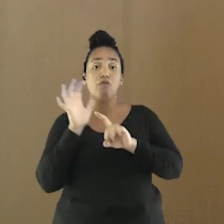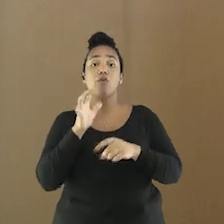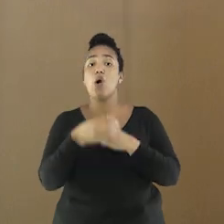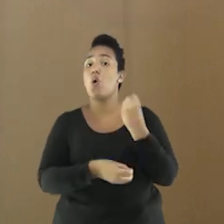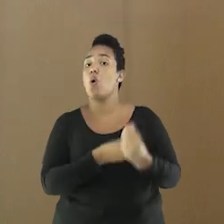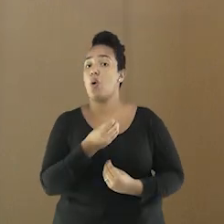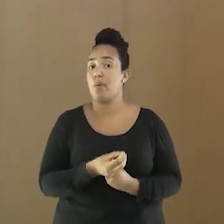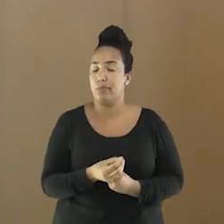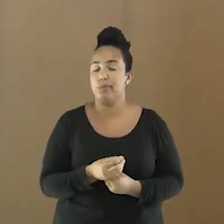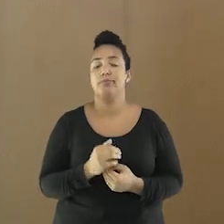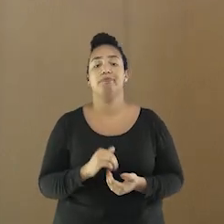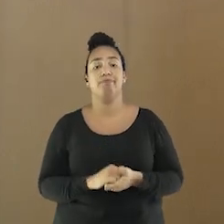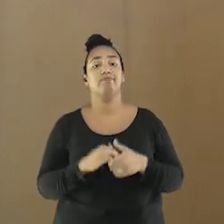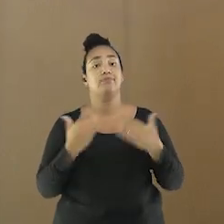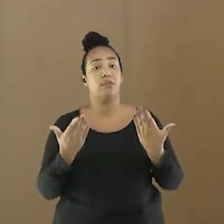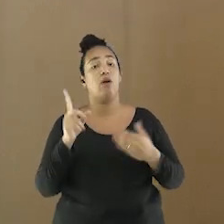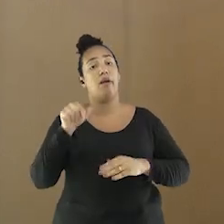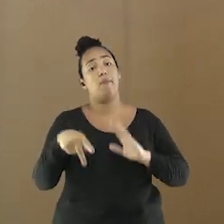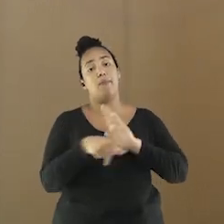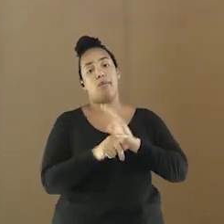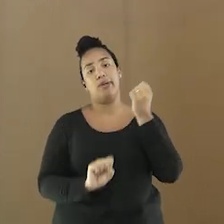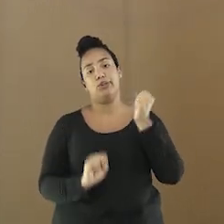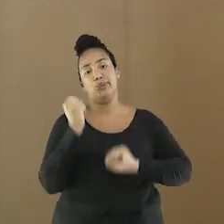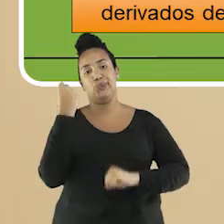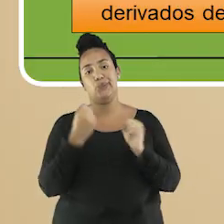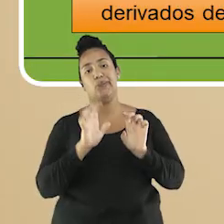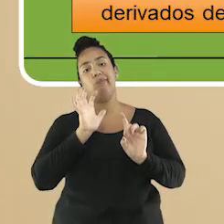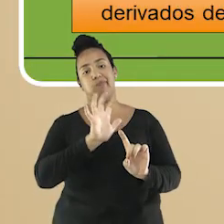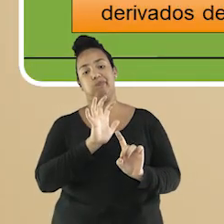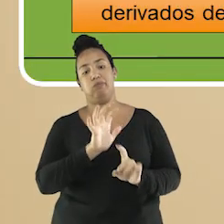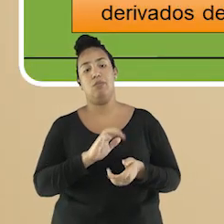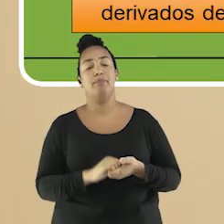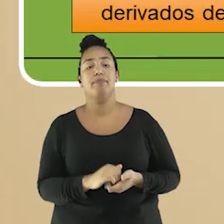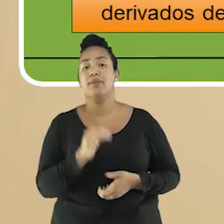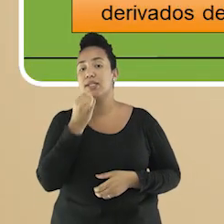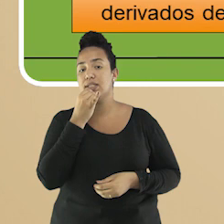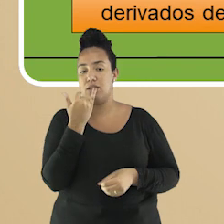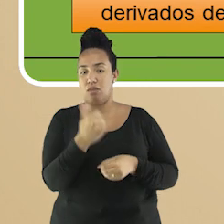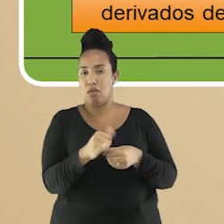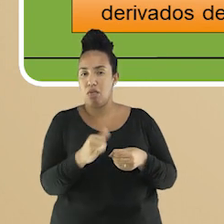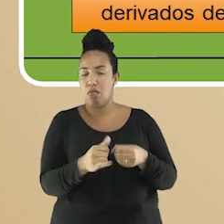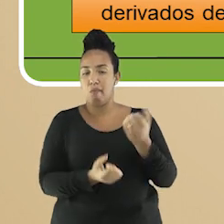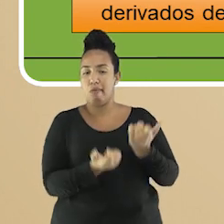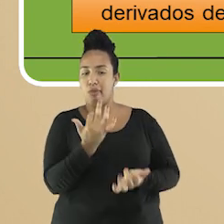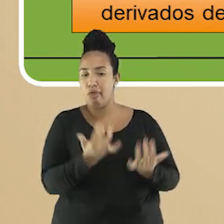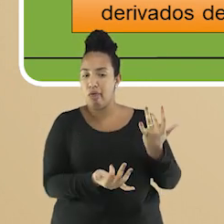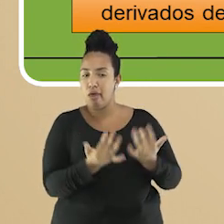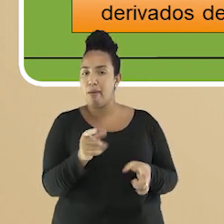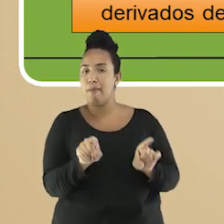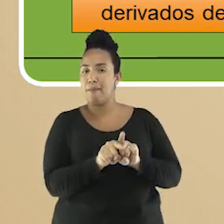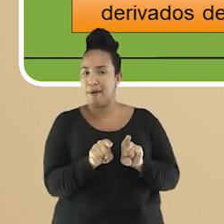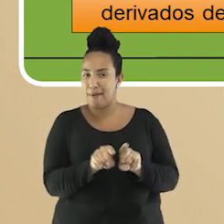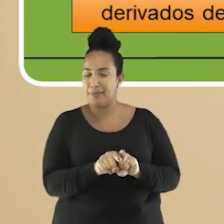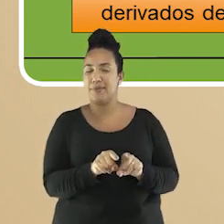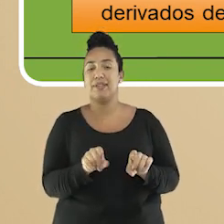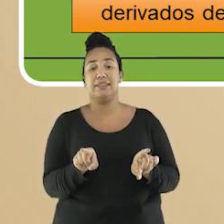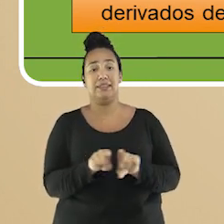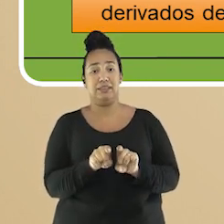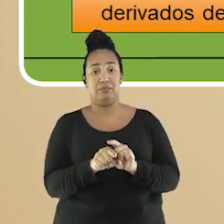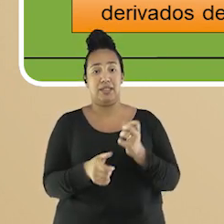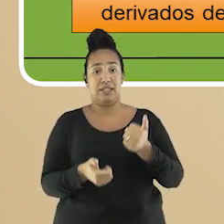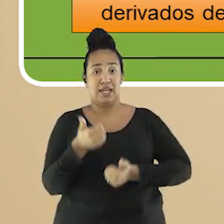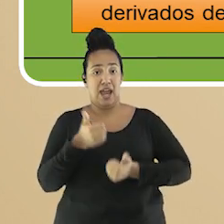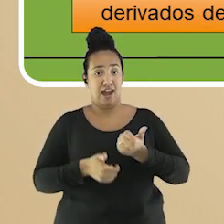ações do ser humano, vêm da atividade industrial. Estamos falando da queima de combustíveis fósseis, aqueles vindos do petróleo e carvão